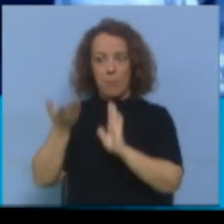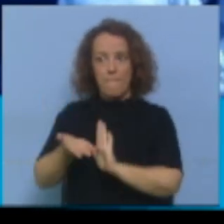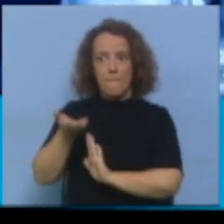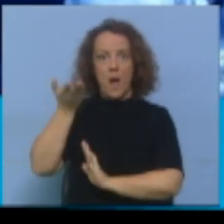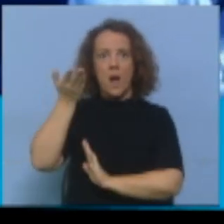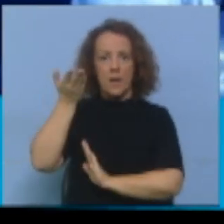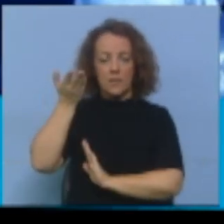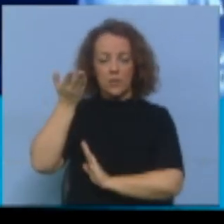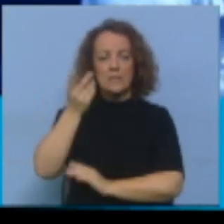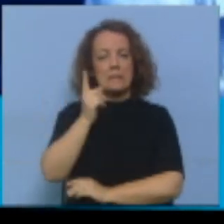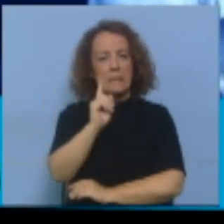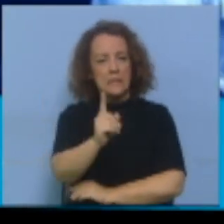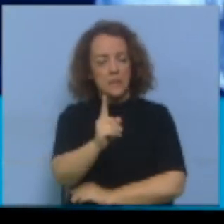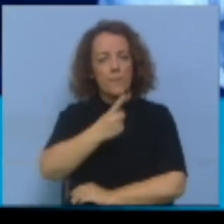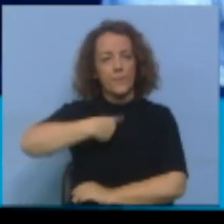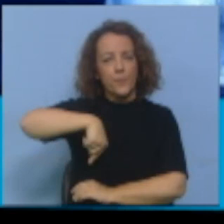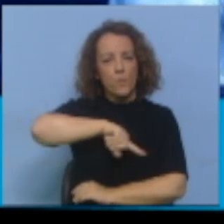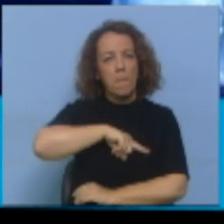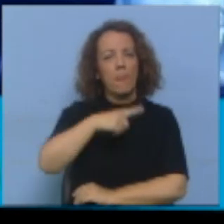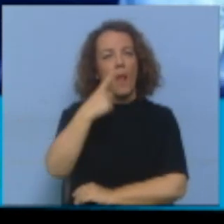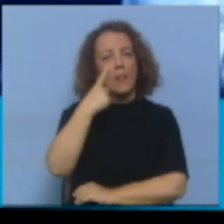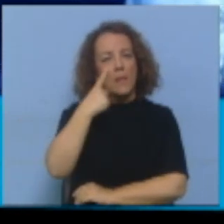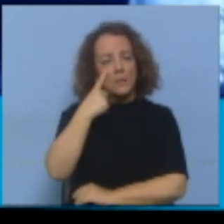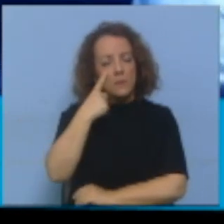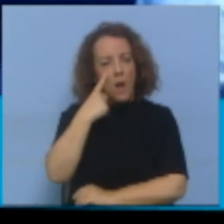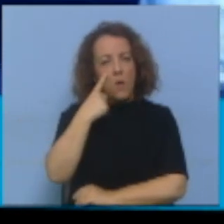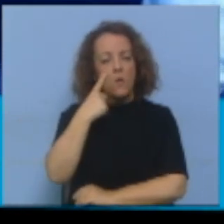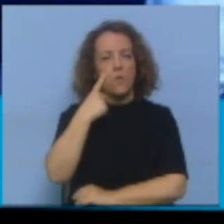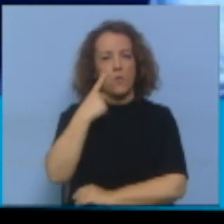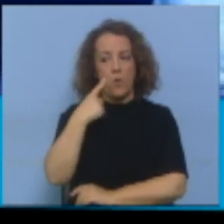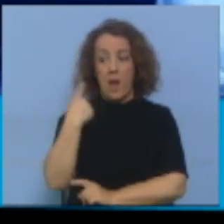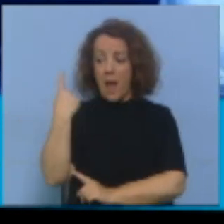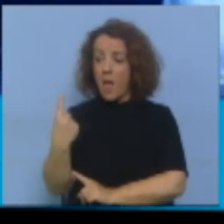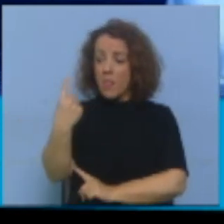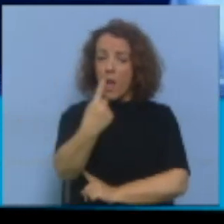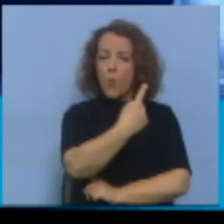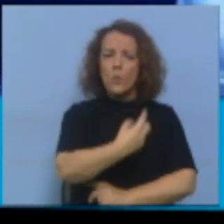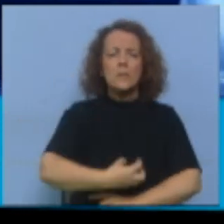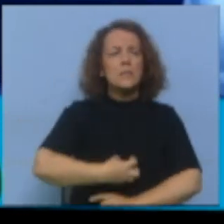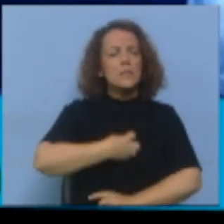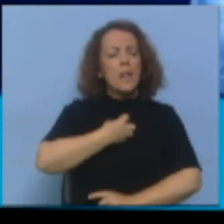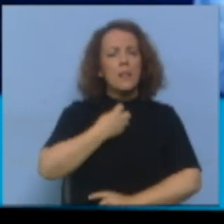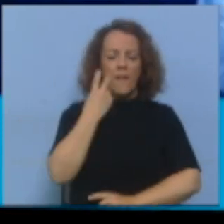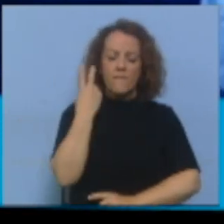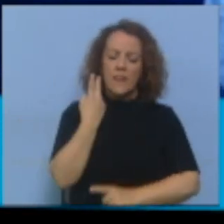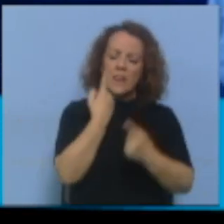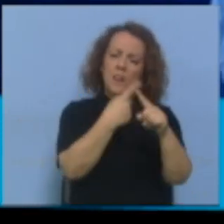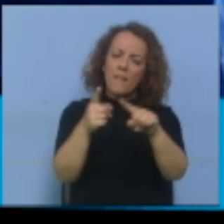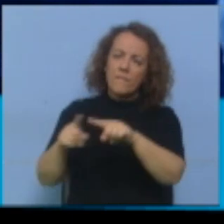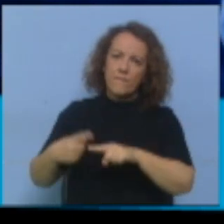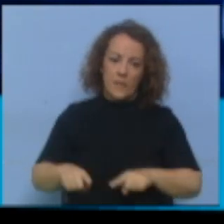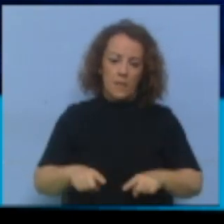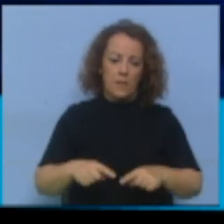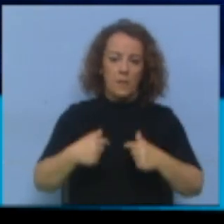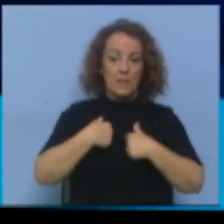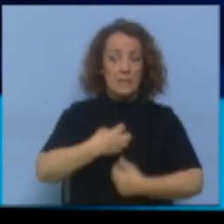tirem atenção que nós vivemos de forma diferente estas situações, sermos um suporte uns para